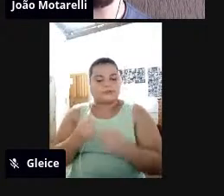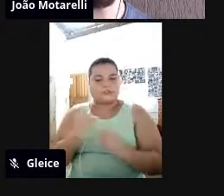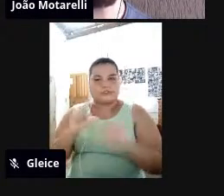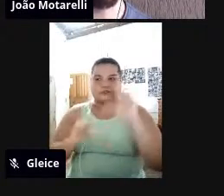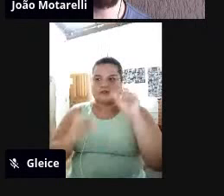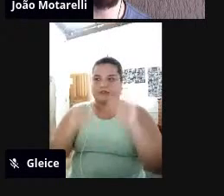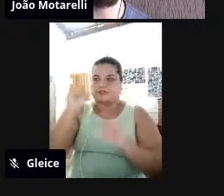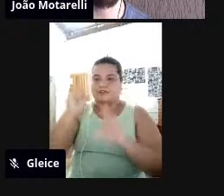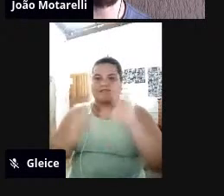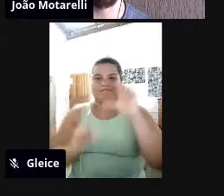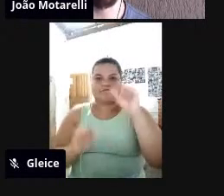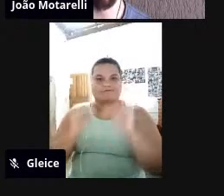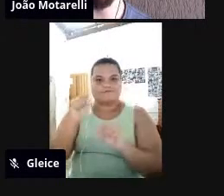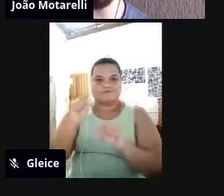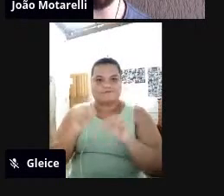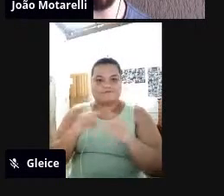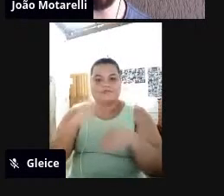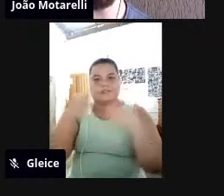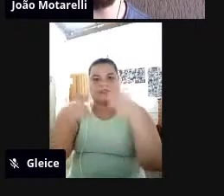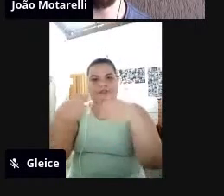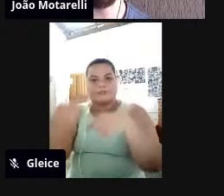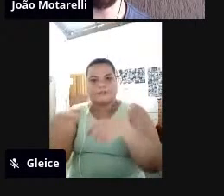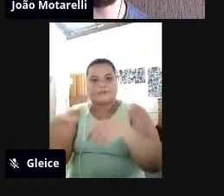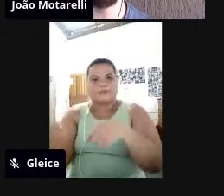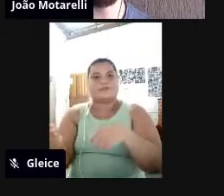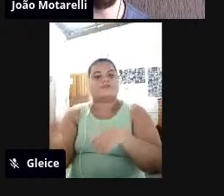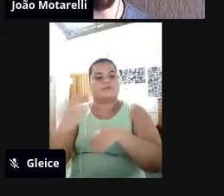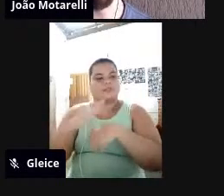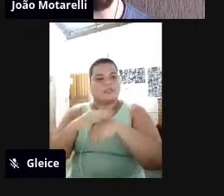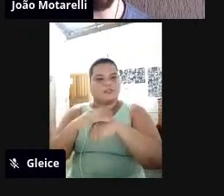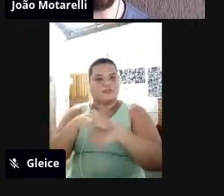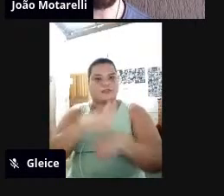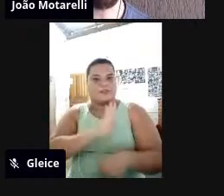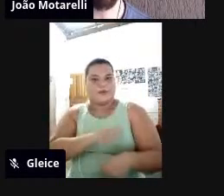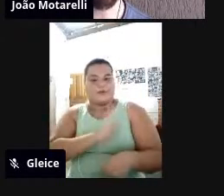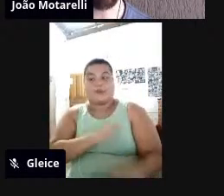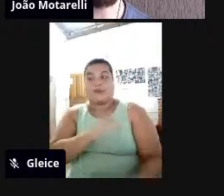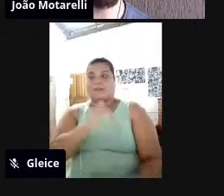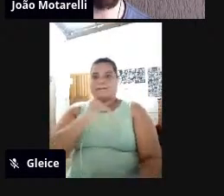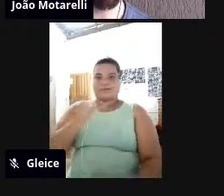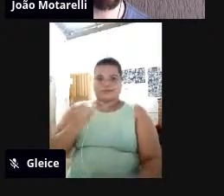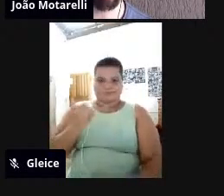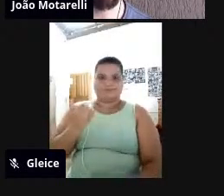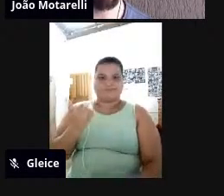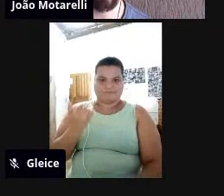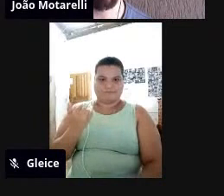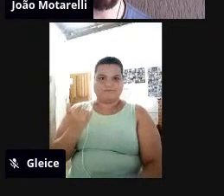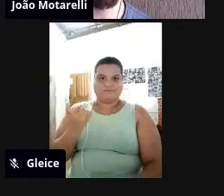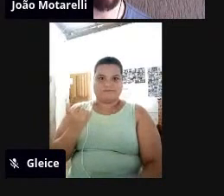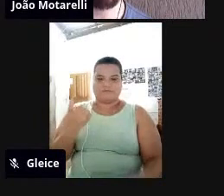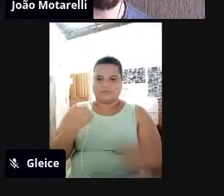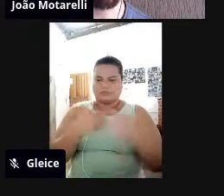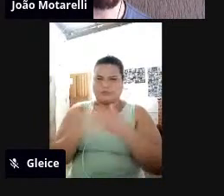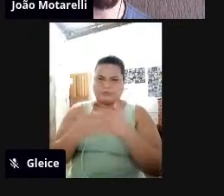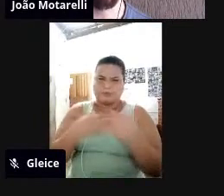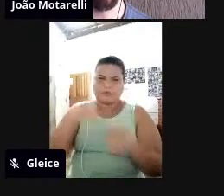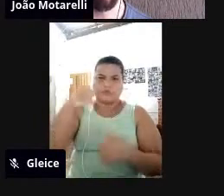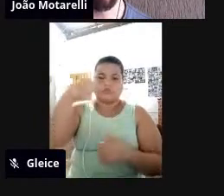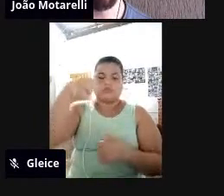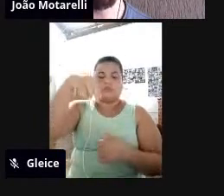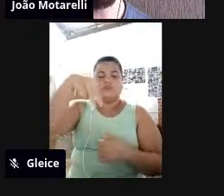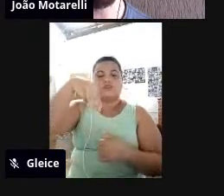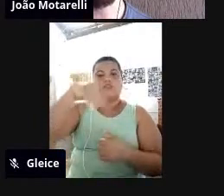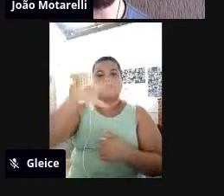indivíduos vão apresentando o aumento da mortalidade por doença cardiovascular, independente do IMC, o que é o dado mais